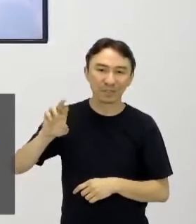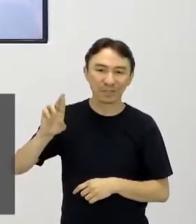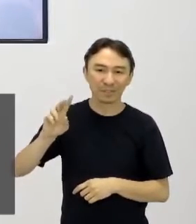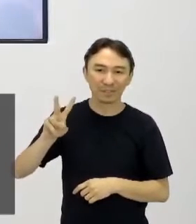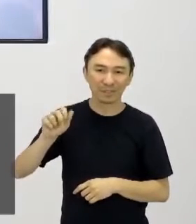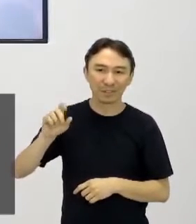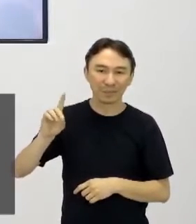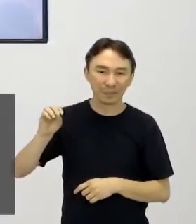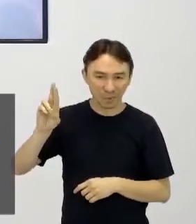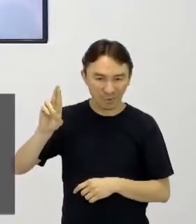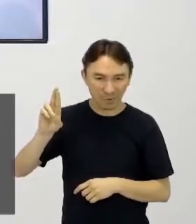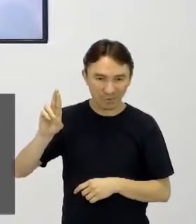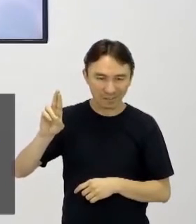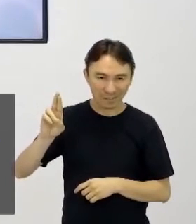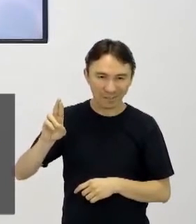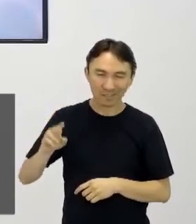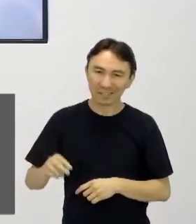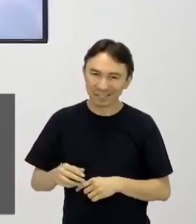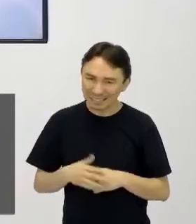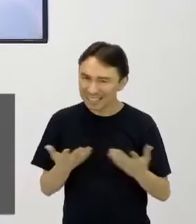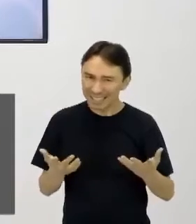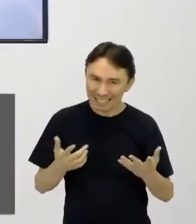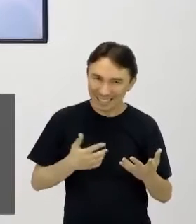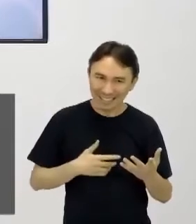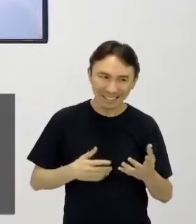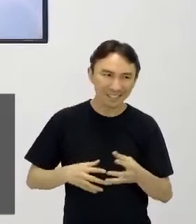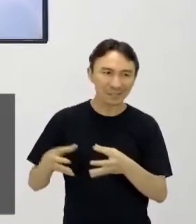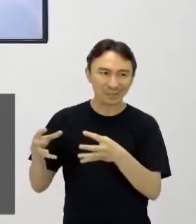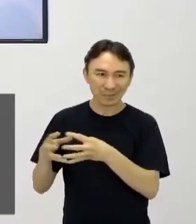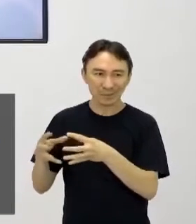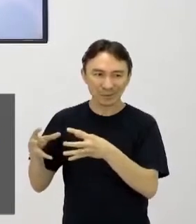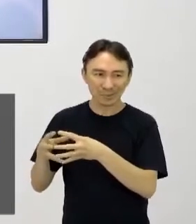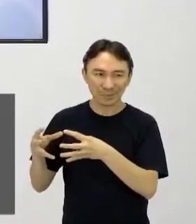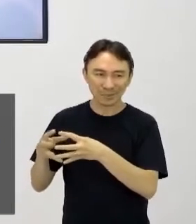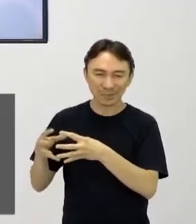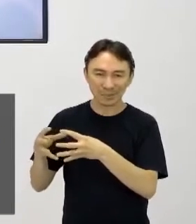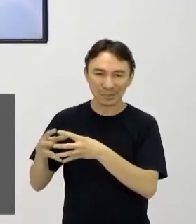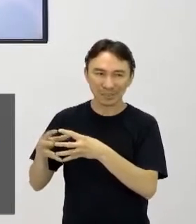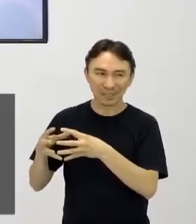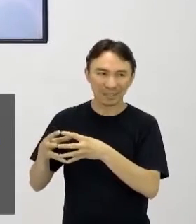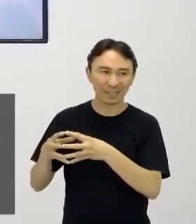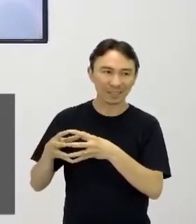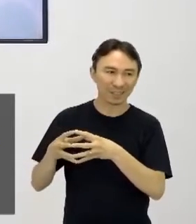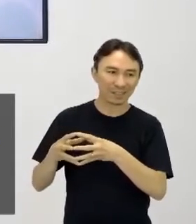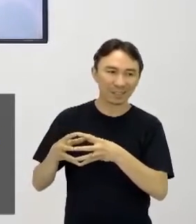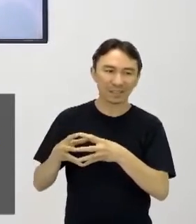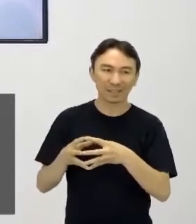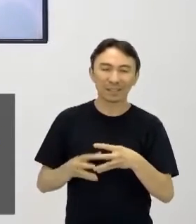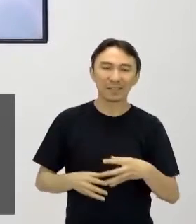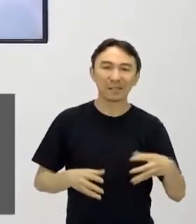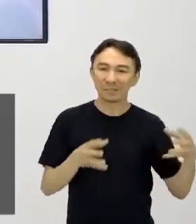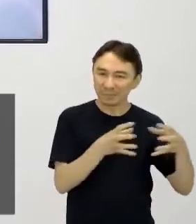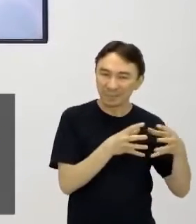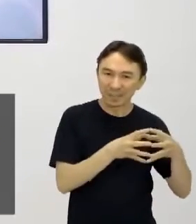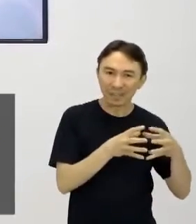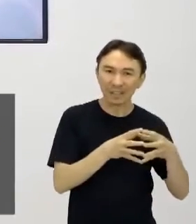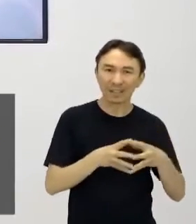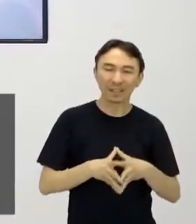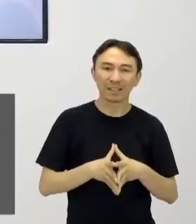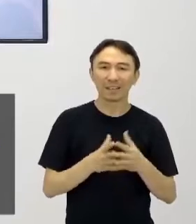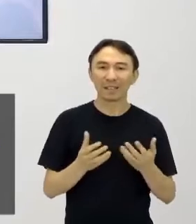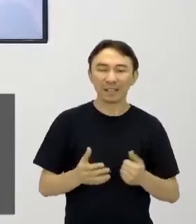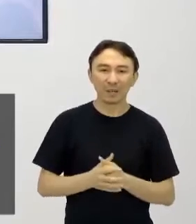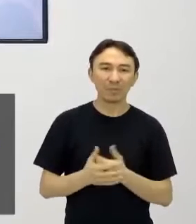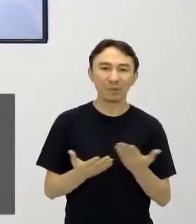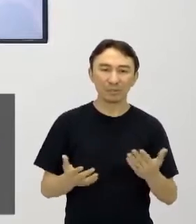partidos políticos, mas grupos que têm assim o mesmo alinhamento econômico, político, social,